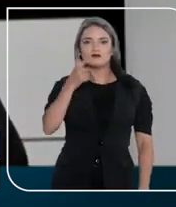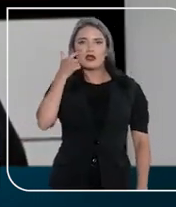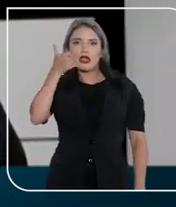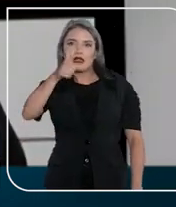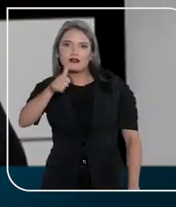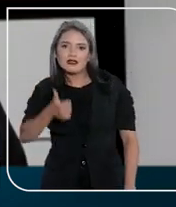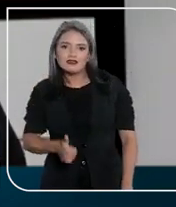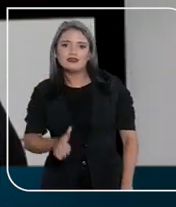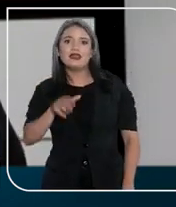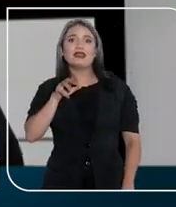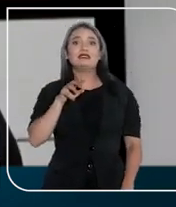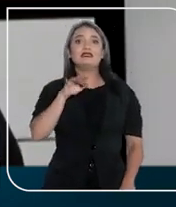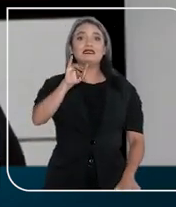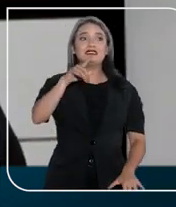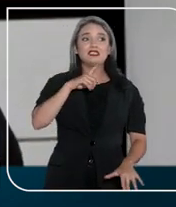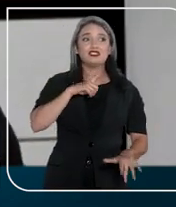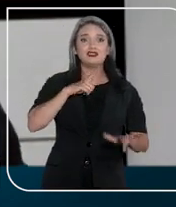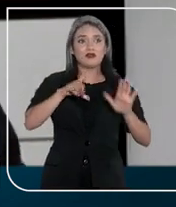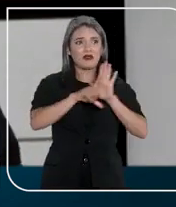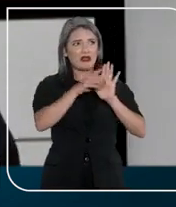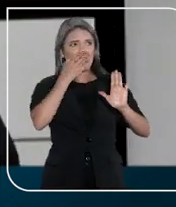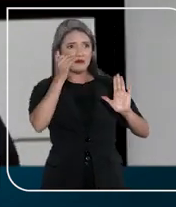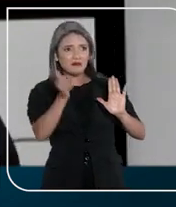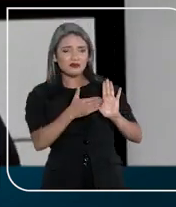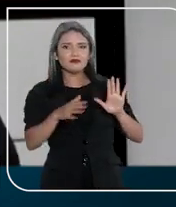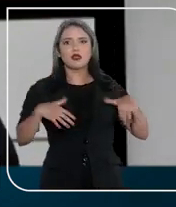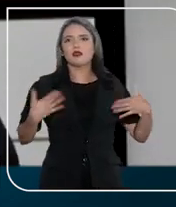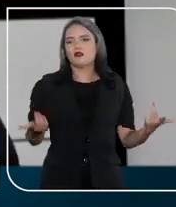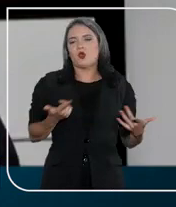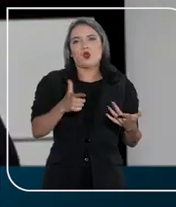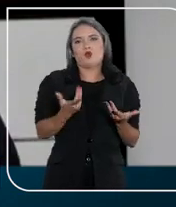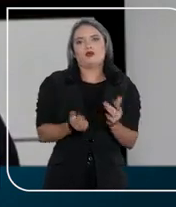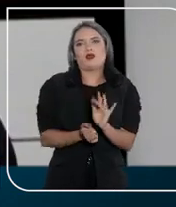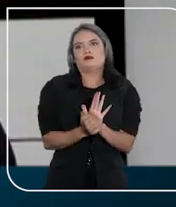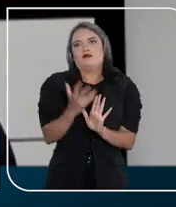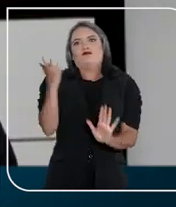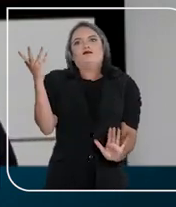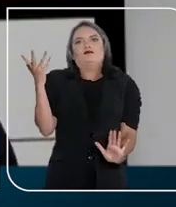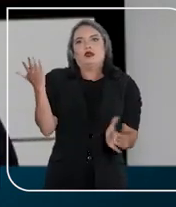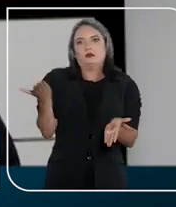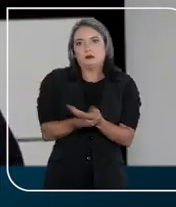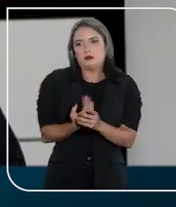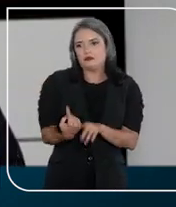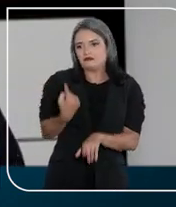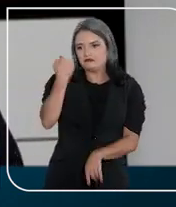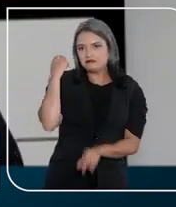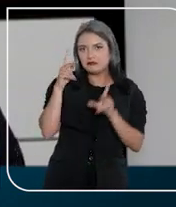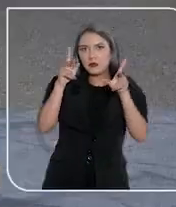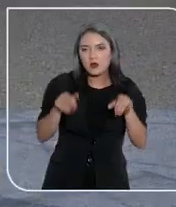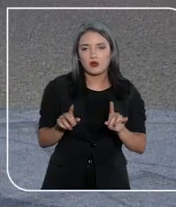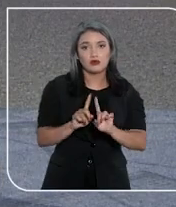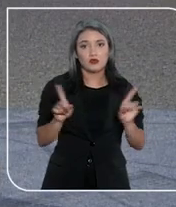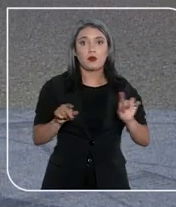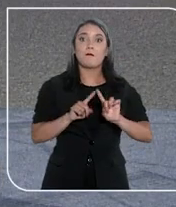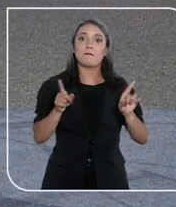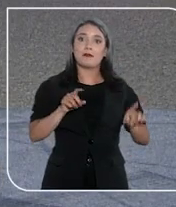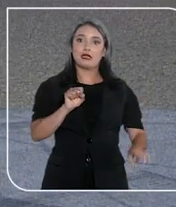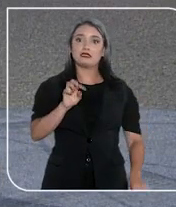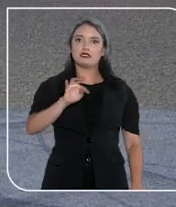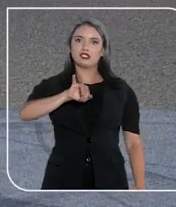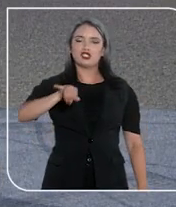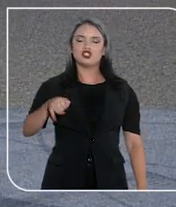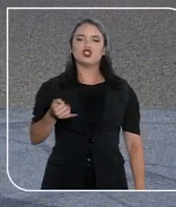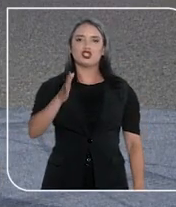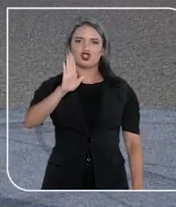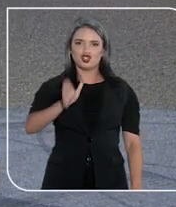analisar o caso concreto, ele não tem muitos precedentes nesse caso. Mas nós já temos precedentes do STJ. Professor